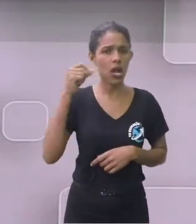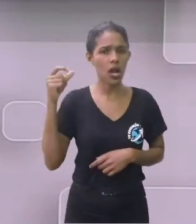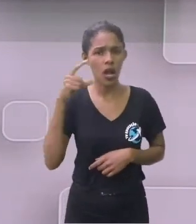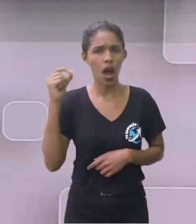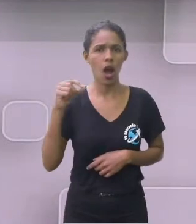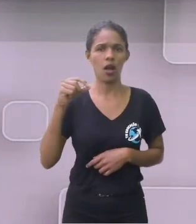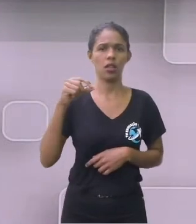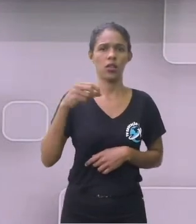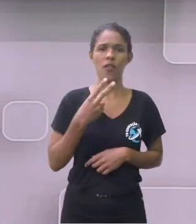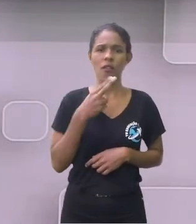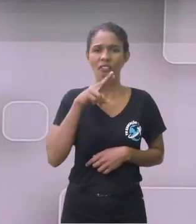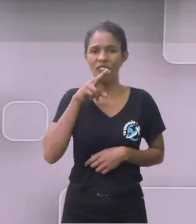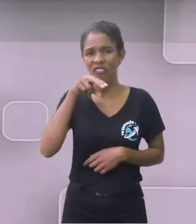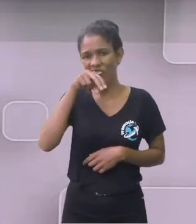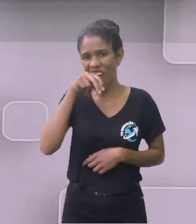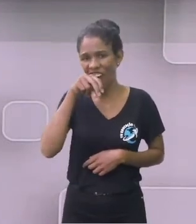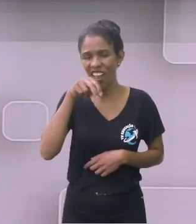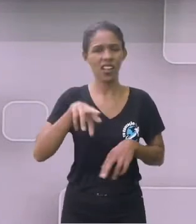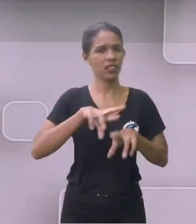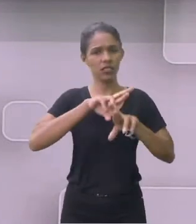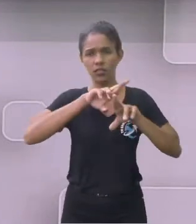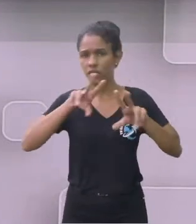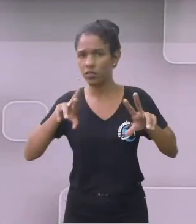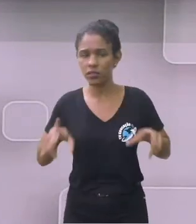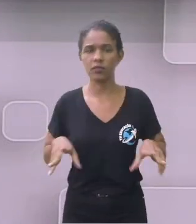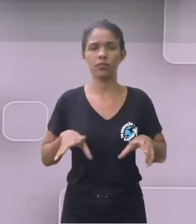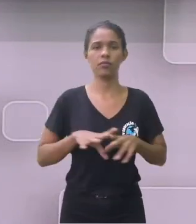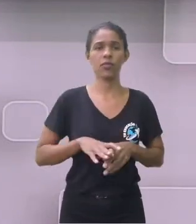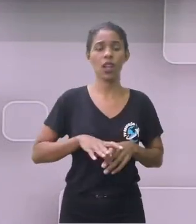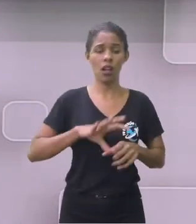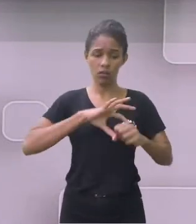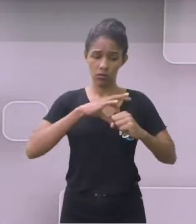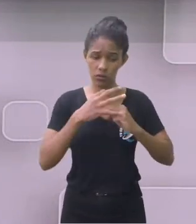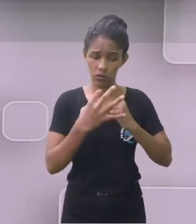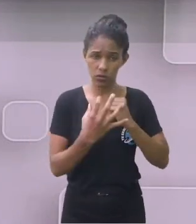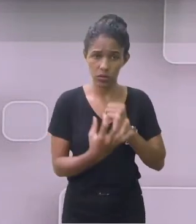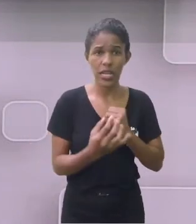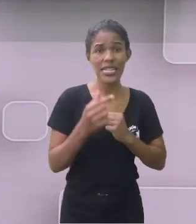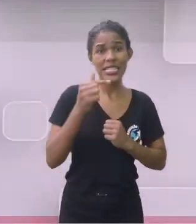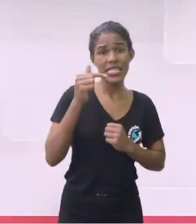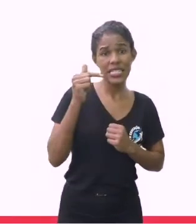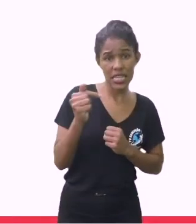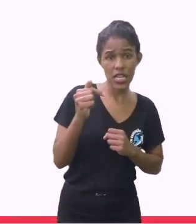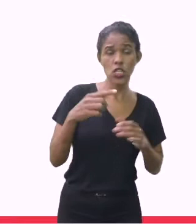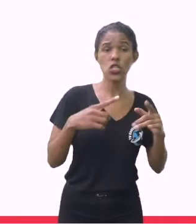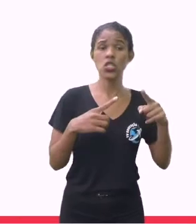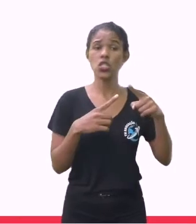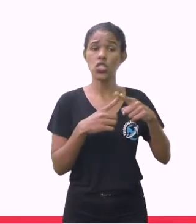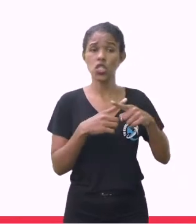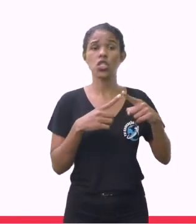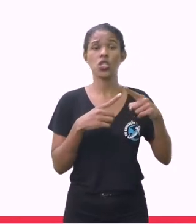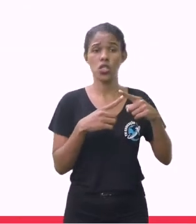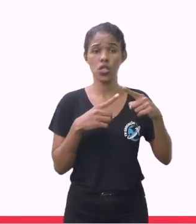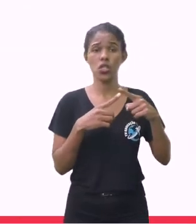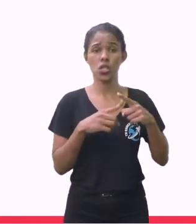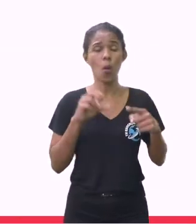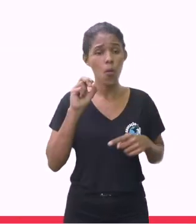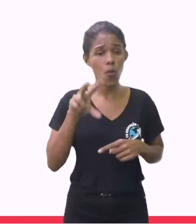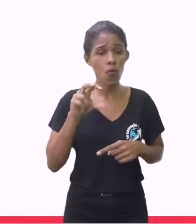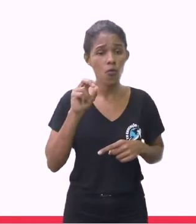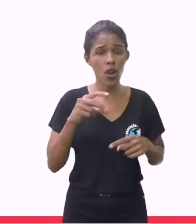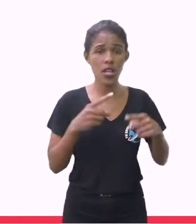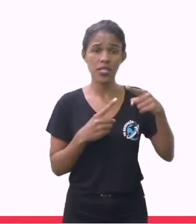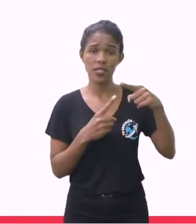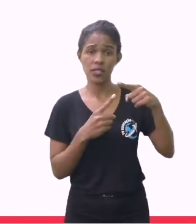O SARS-CoV-2 foi o 7º tipo de coronavírus capaz de infectar humanos e foi identificado pela primeira vez